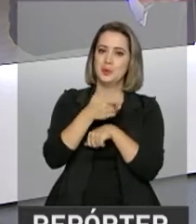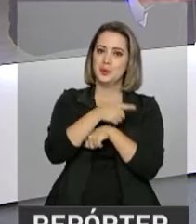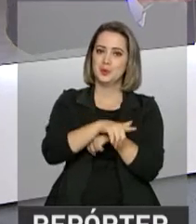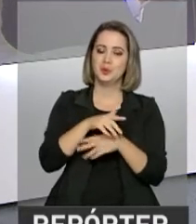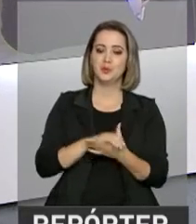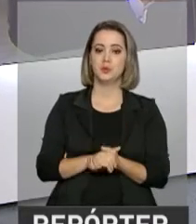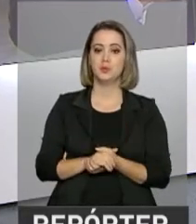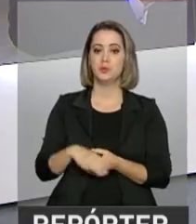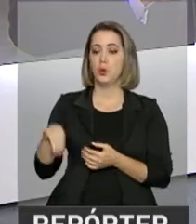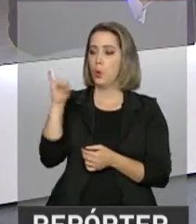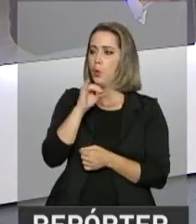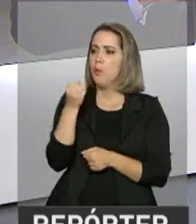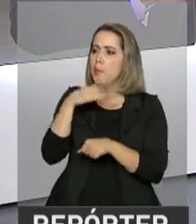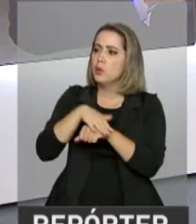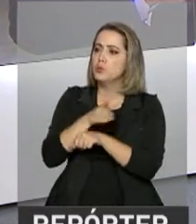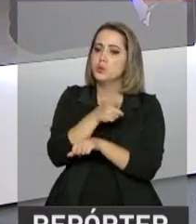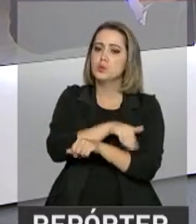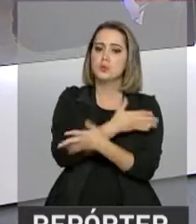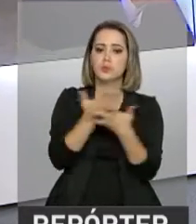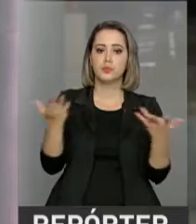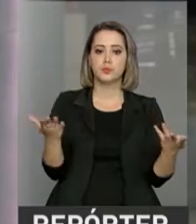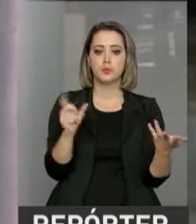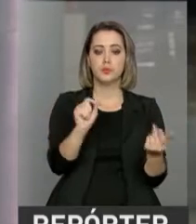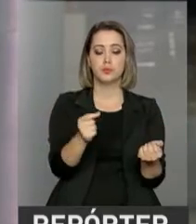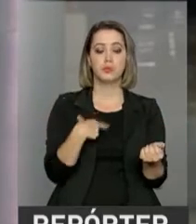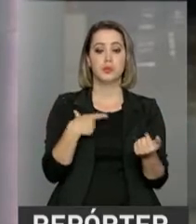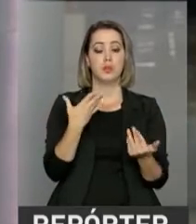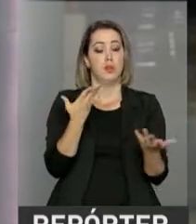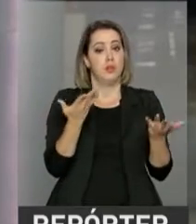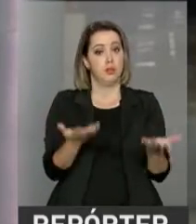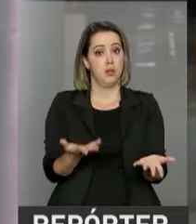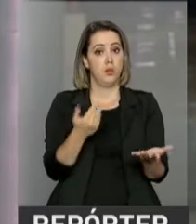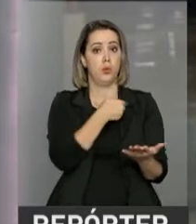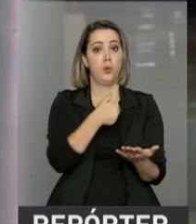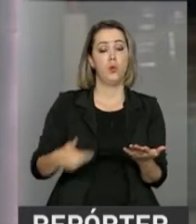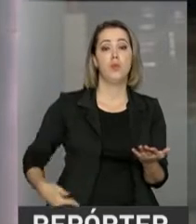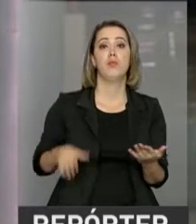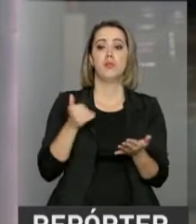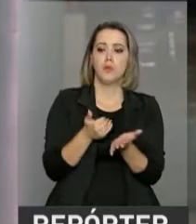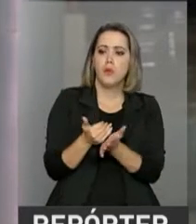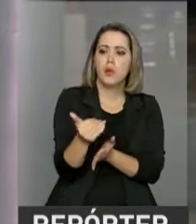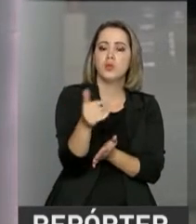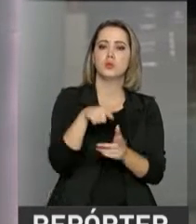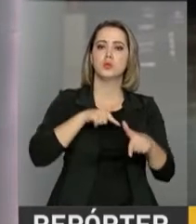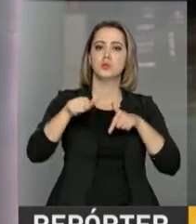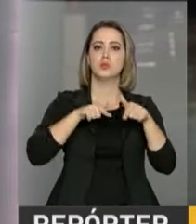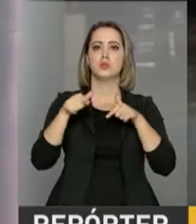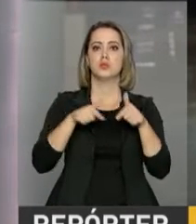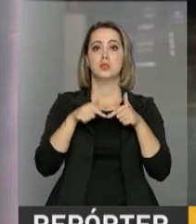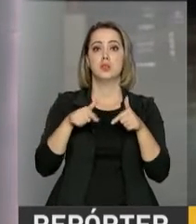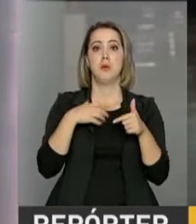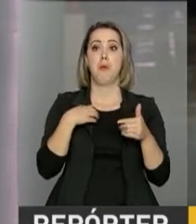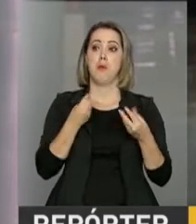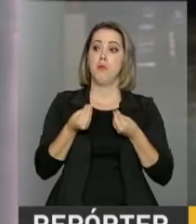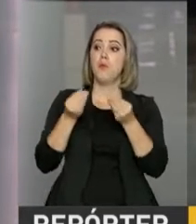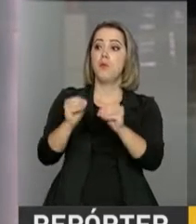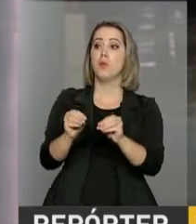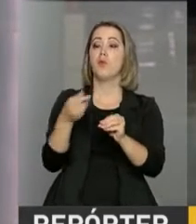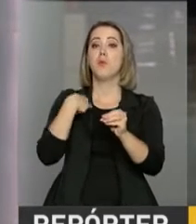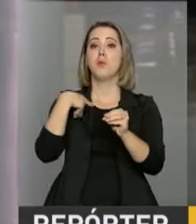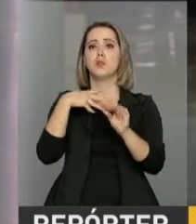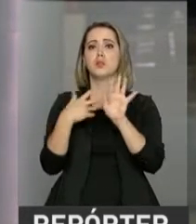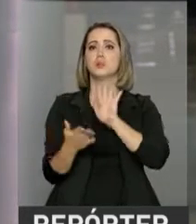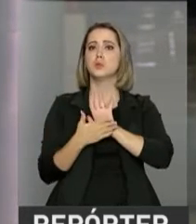vez. Boa noite, Roberto. Boa noite a todos. Olha, Roberto, o governo vai continuar trabalhando para convencer os deputados